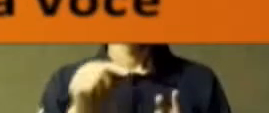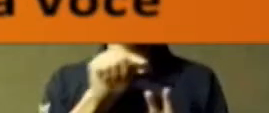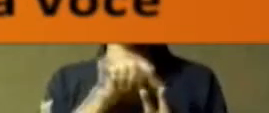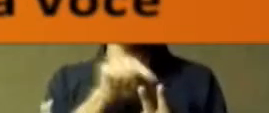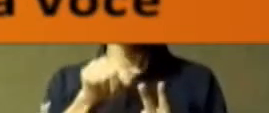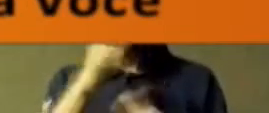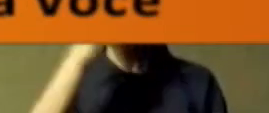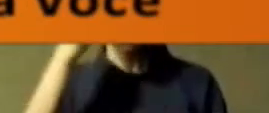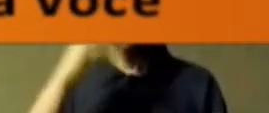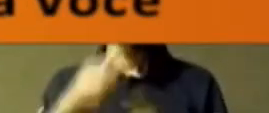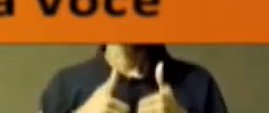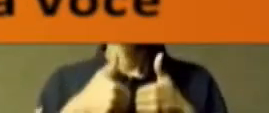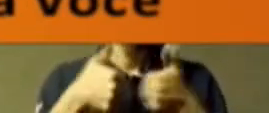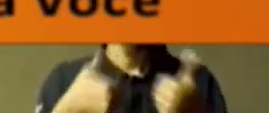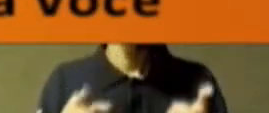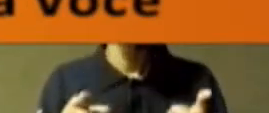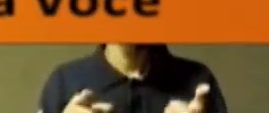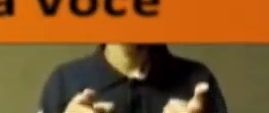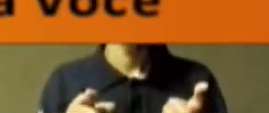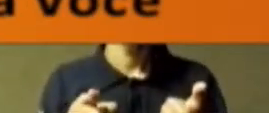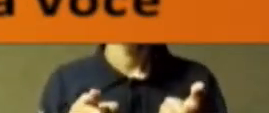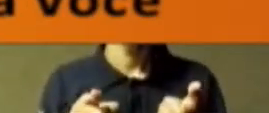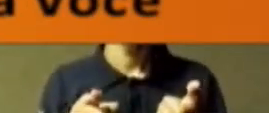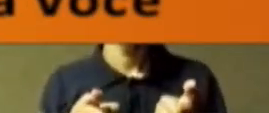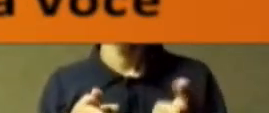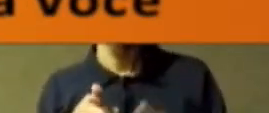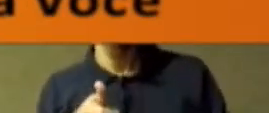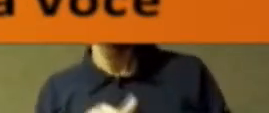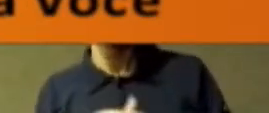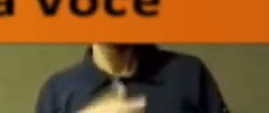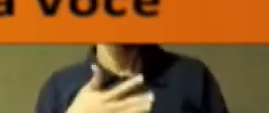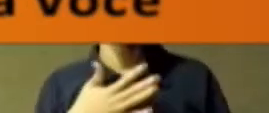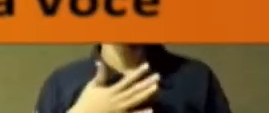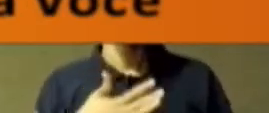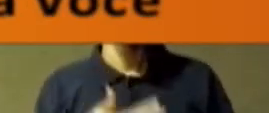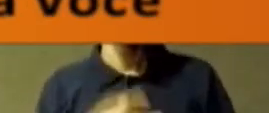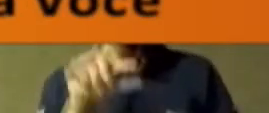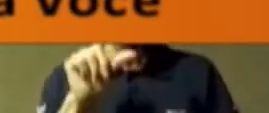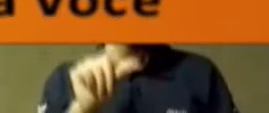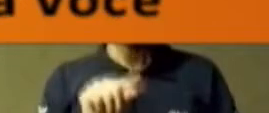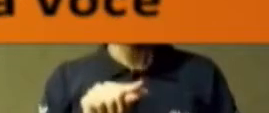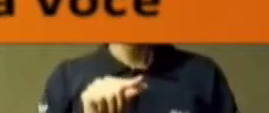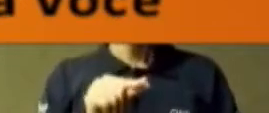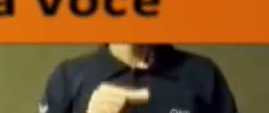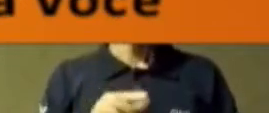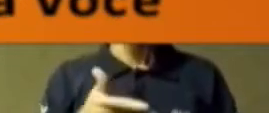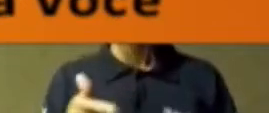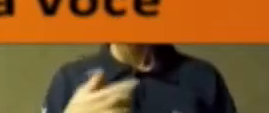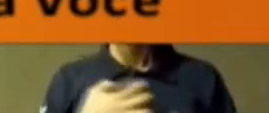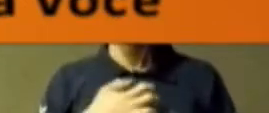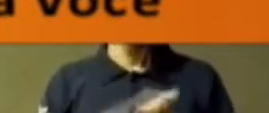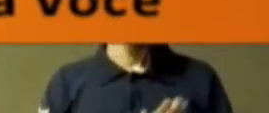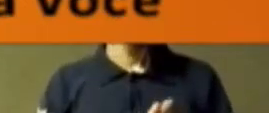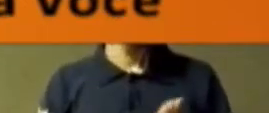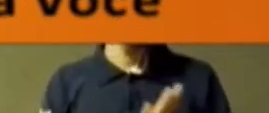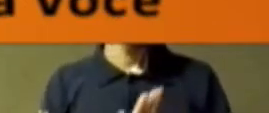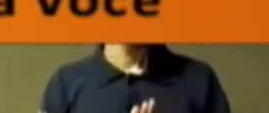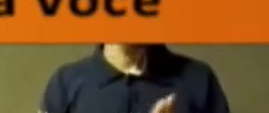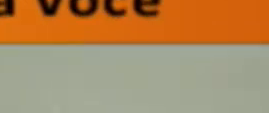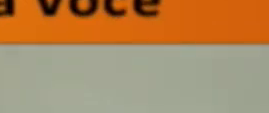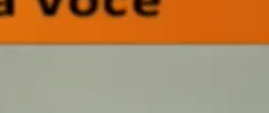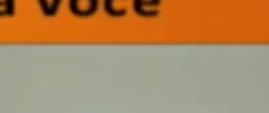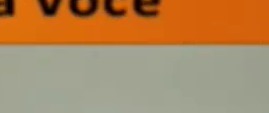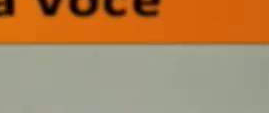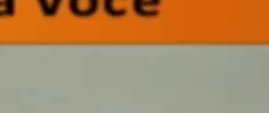bem. Um está com leves sintomas, o outro assintomático. Estão naturalmente